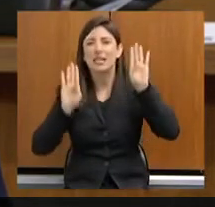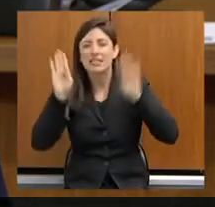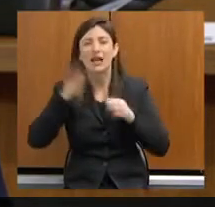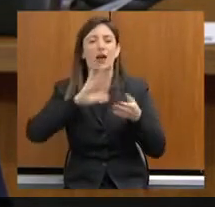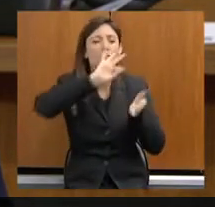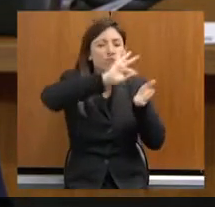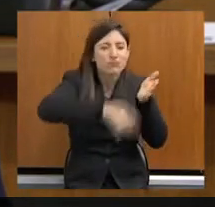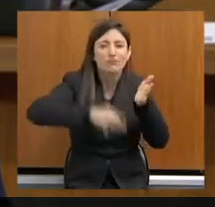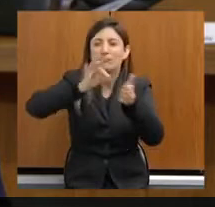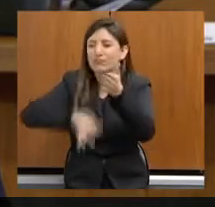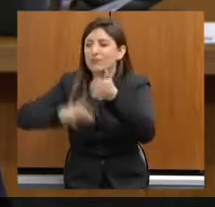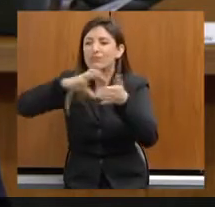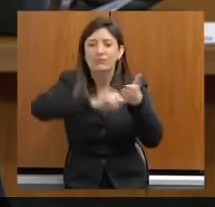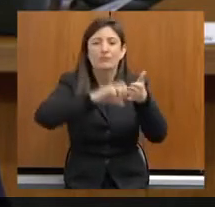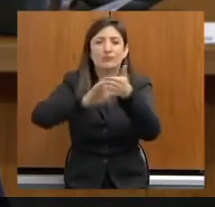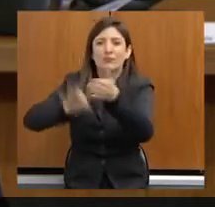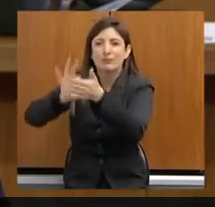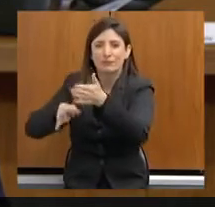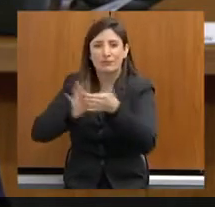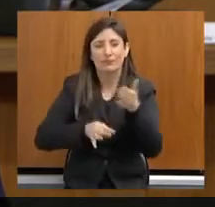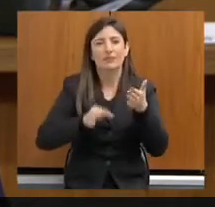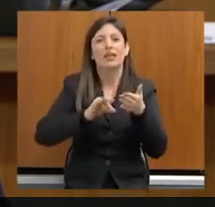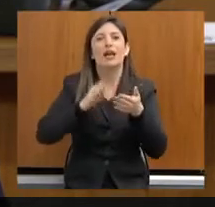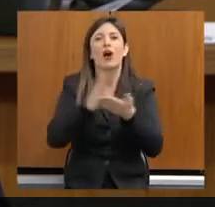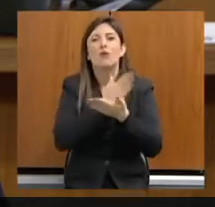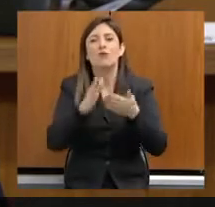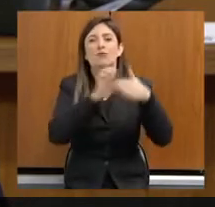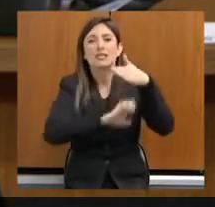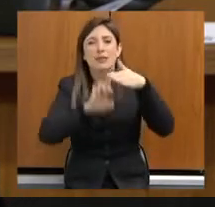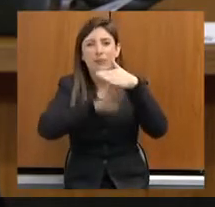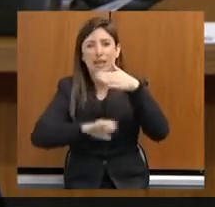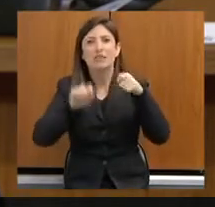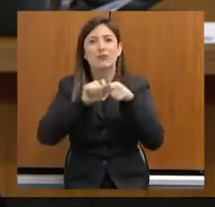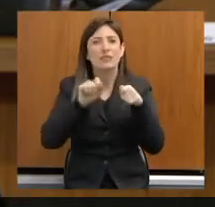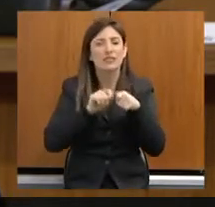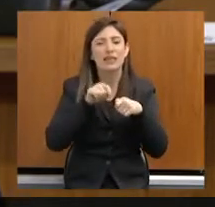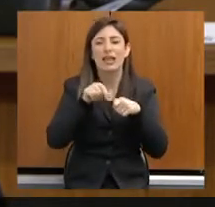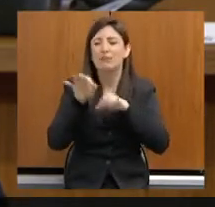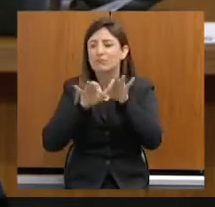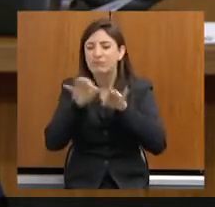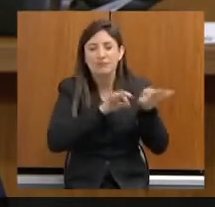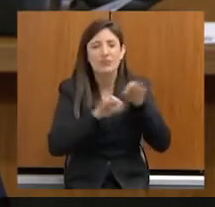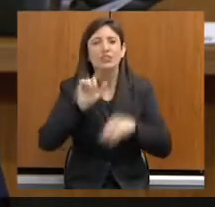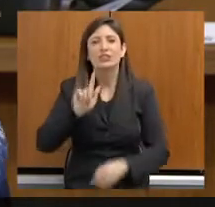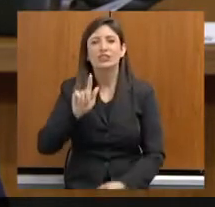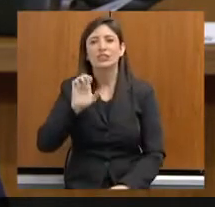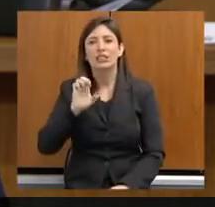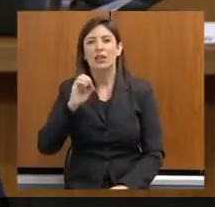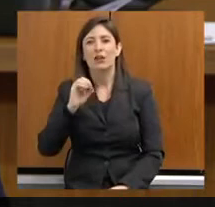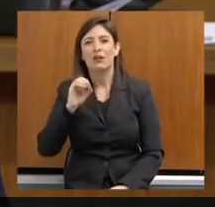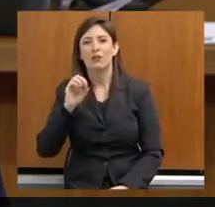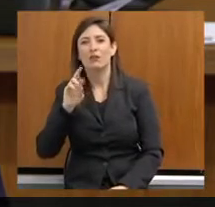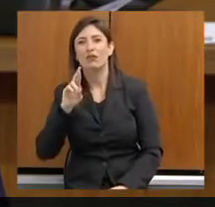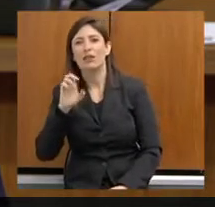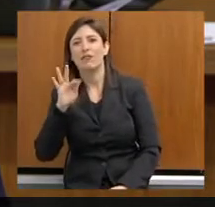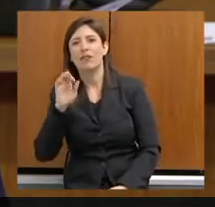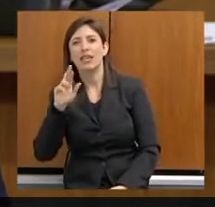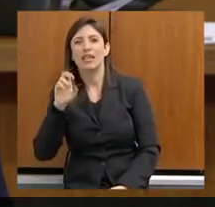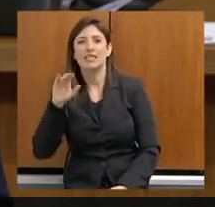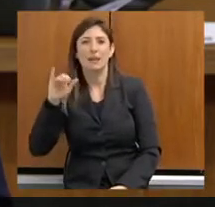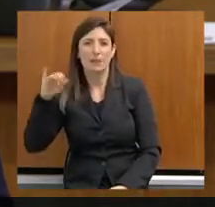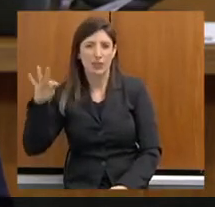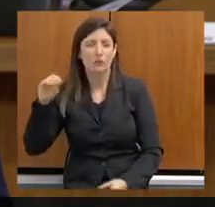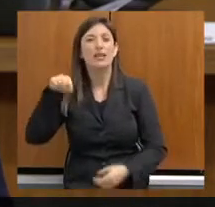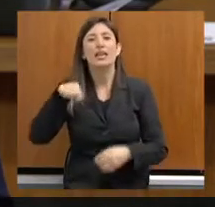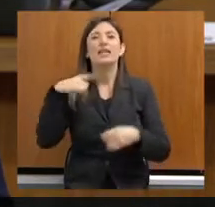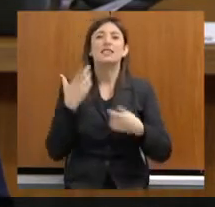poder elaborar Este estudo esses mapa nesse georreferenciamento tá da custos e também um processo mais Moroso